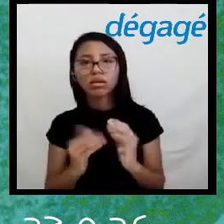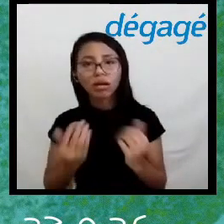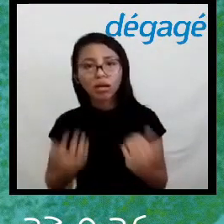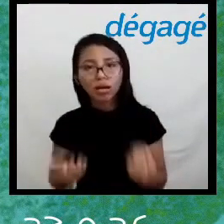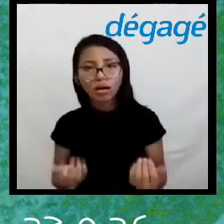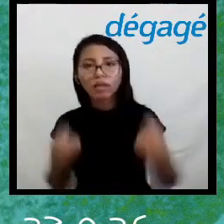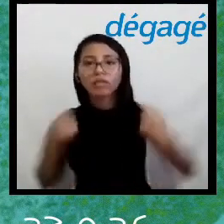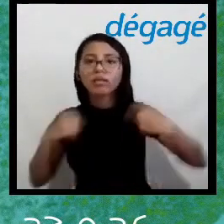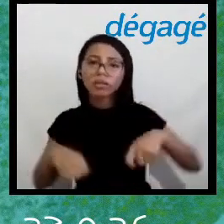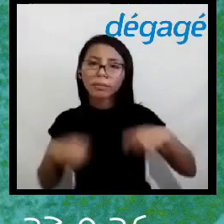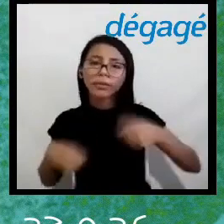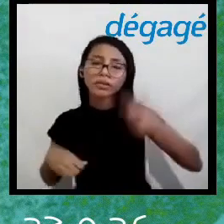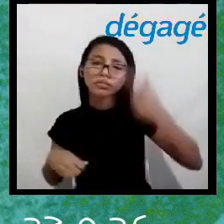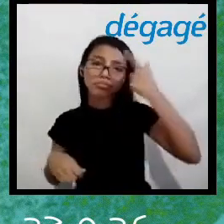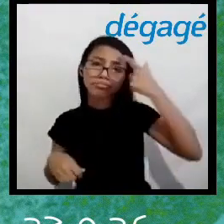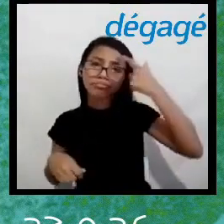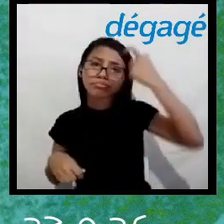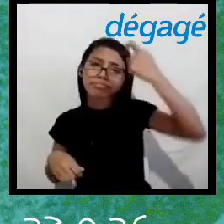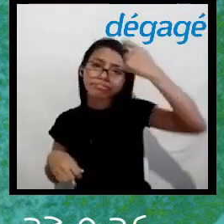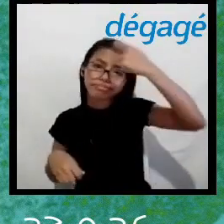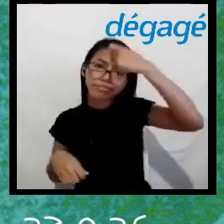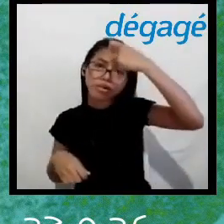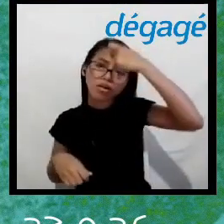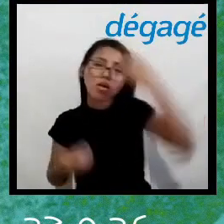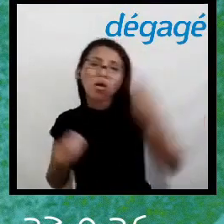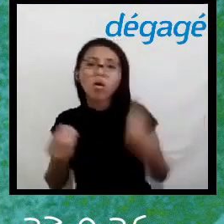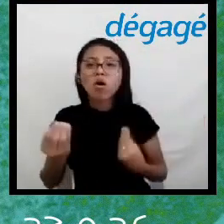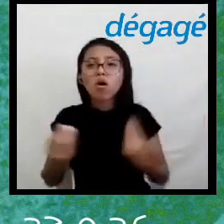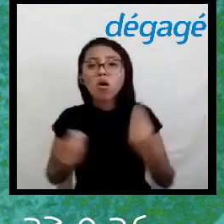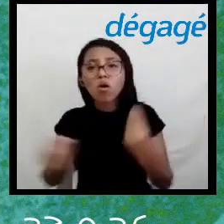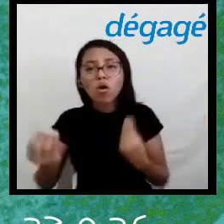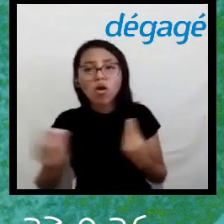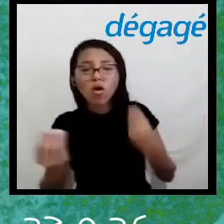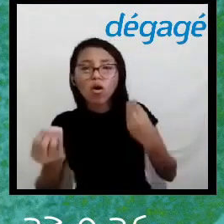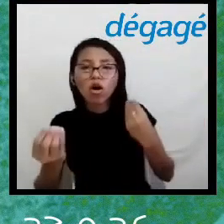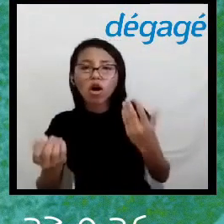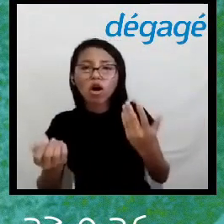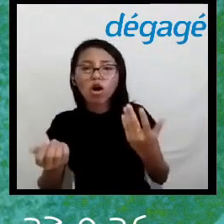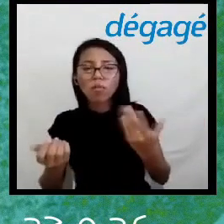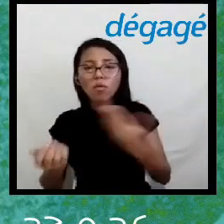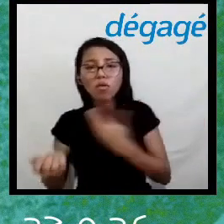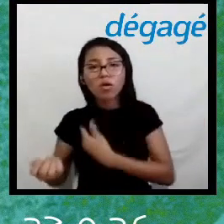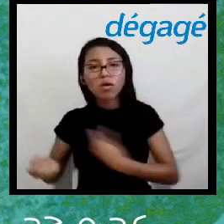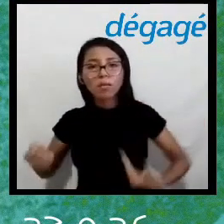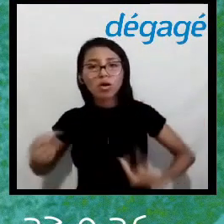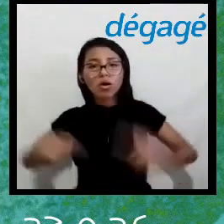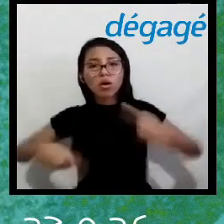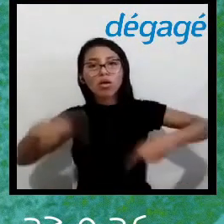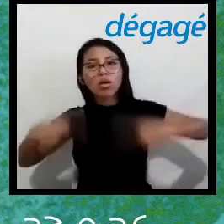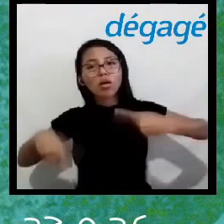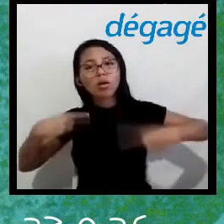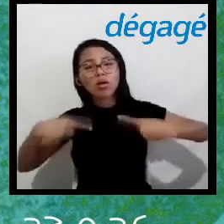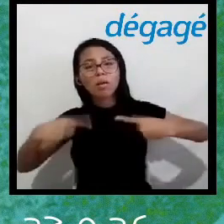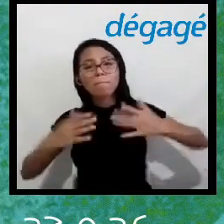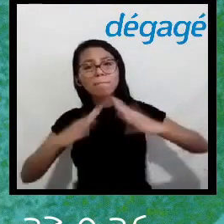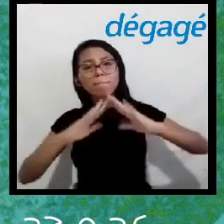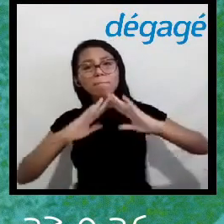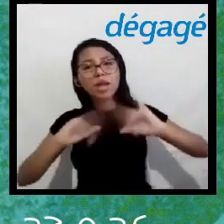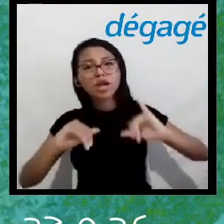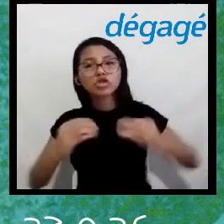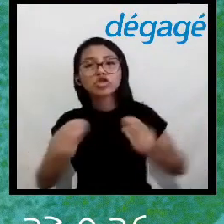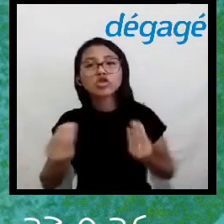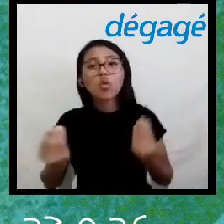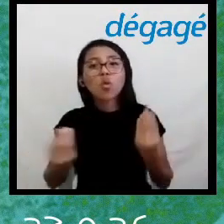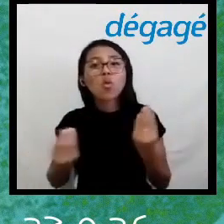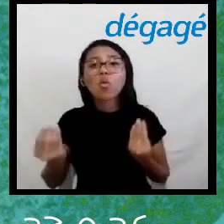essas nossas estratégias de cobrança de políticas públicas, né, por educação, por inclusão,